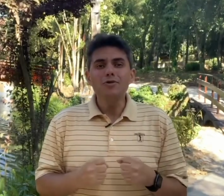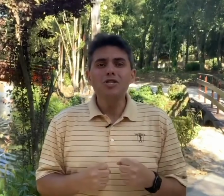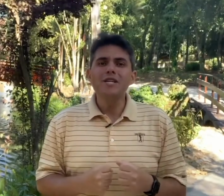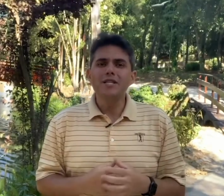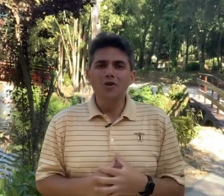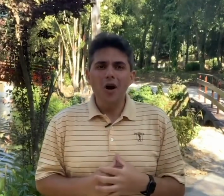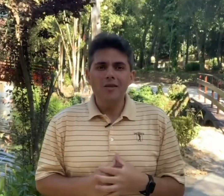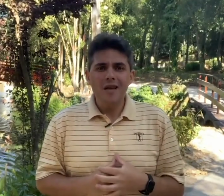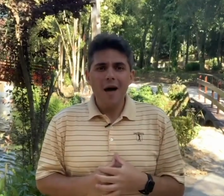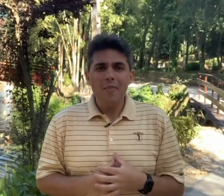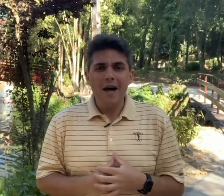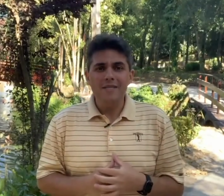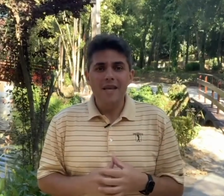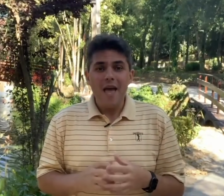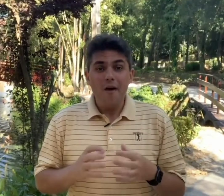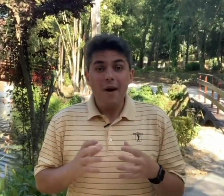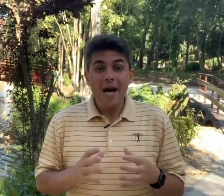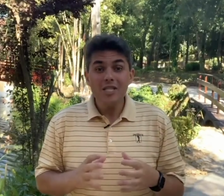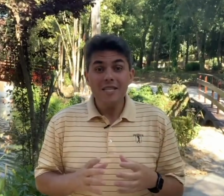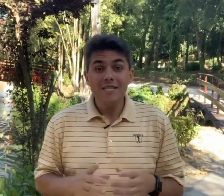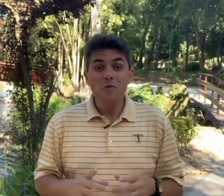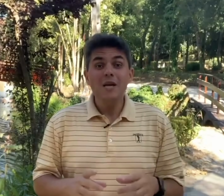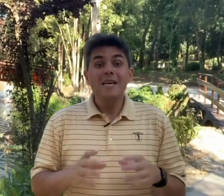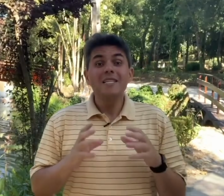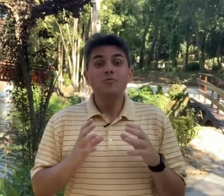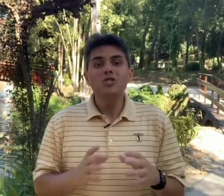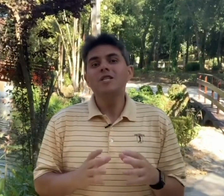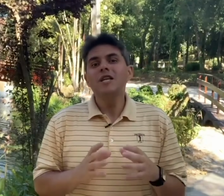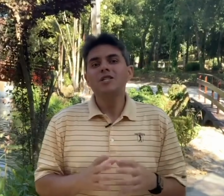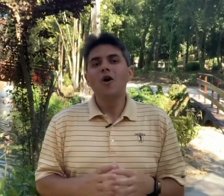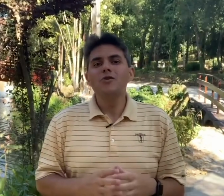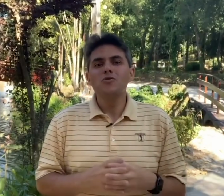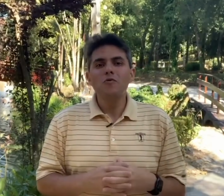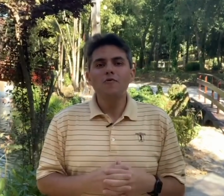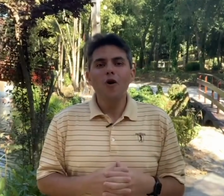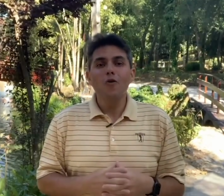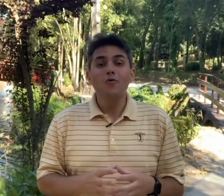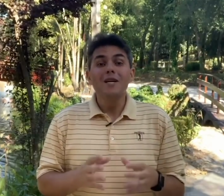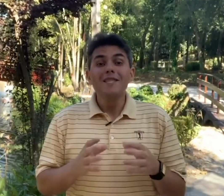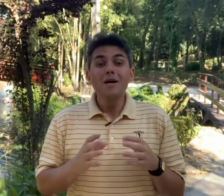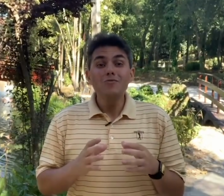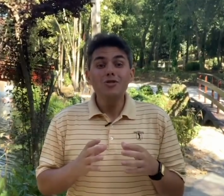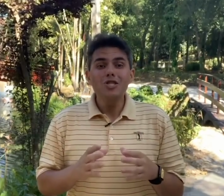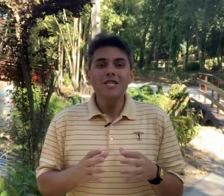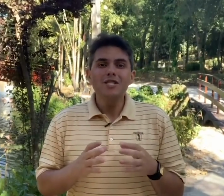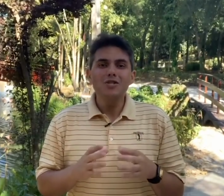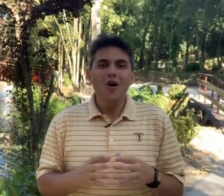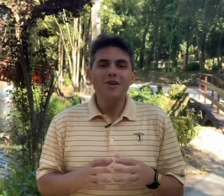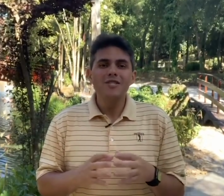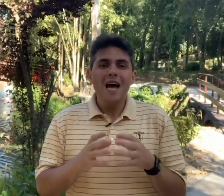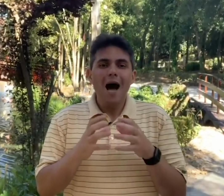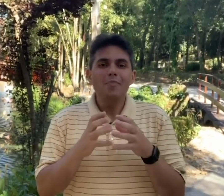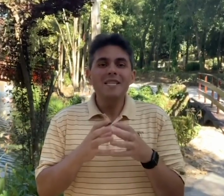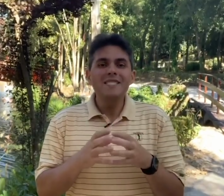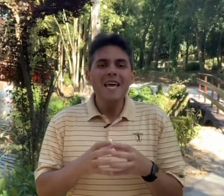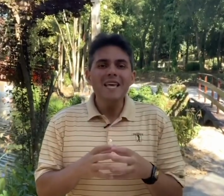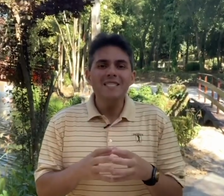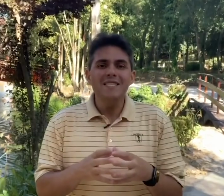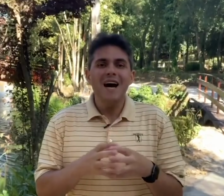não tira de nós a paz, é uma agitação que não tira de nós o foco, não tira de nós